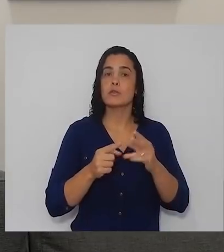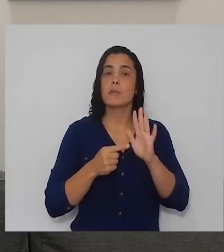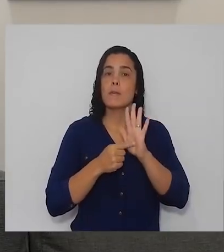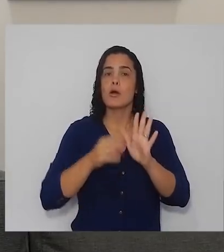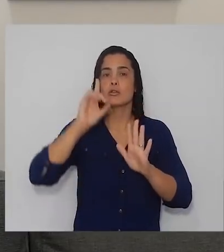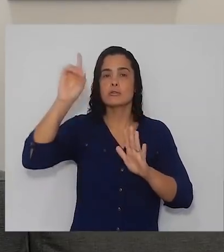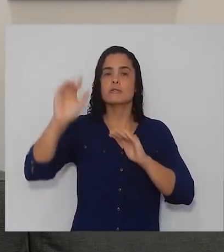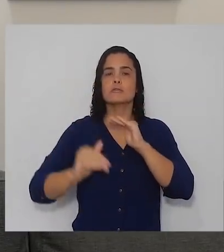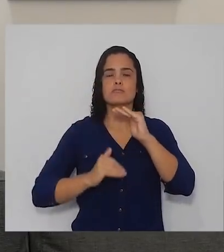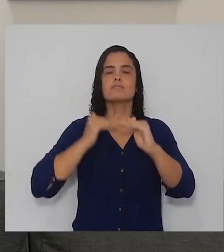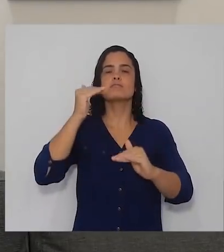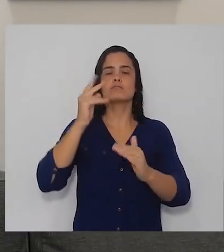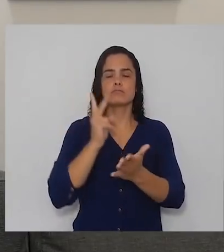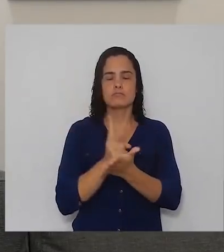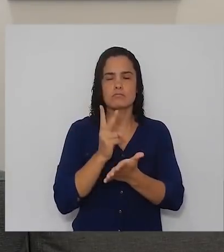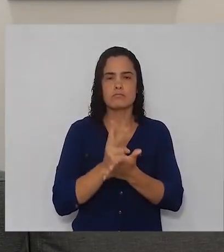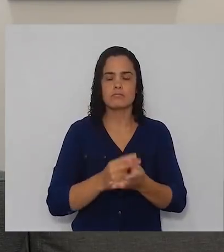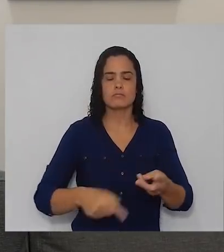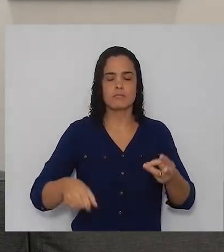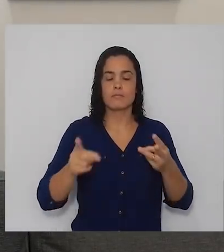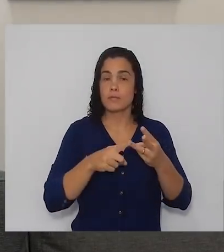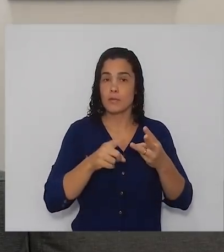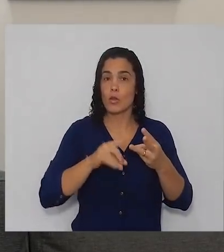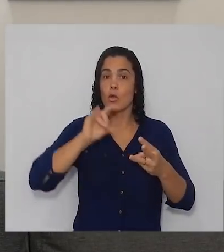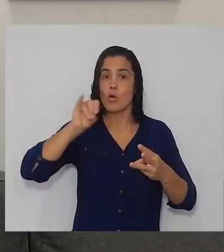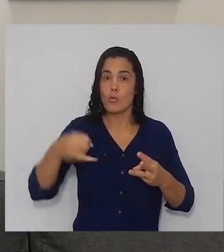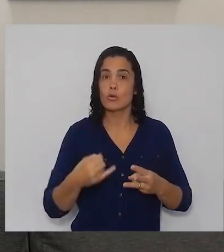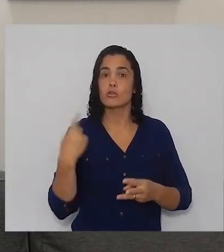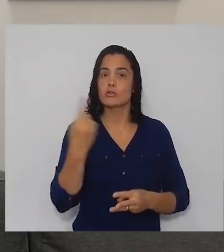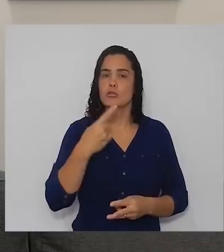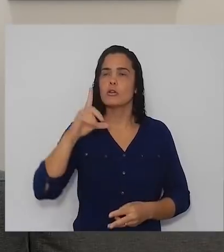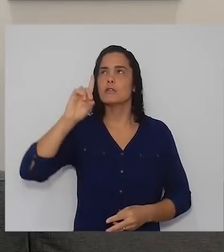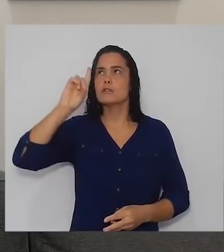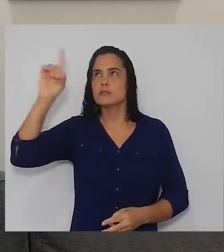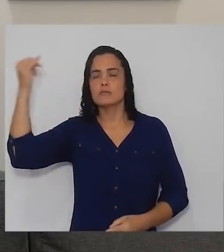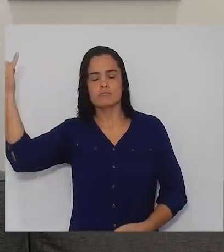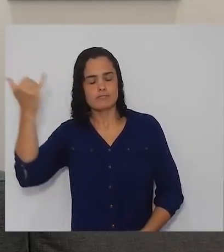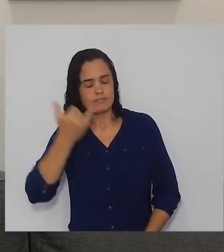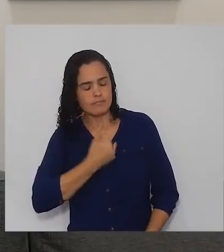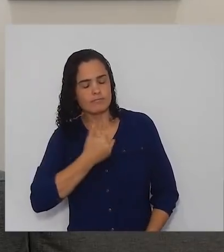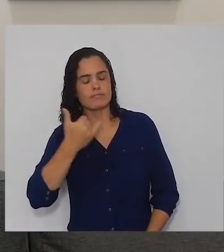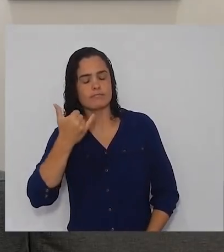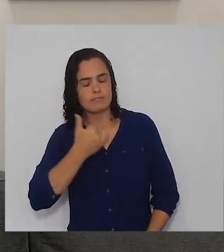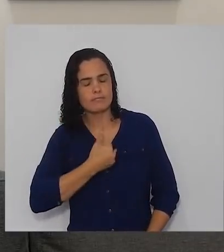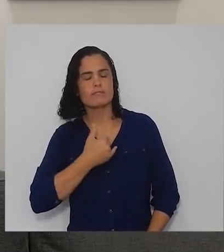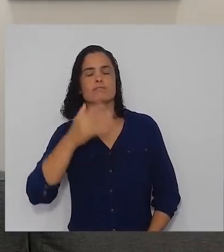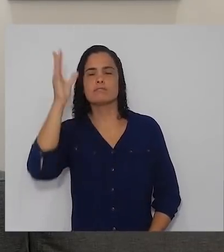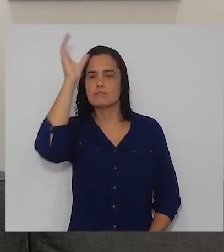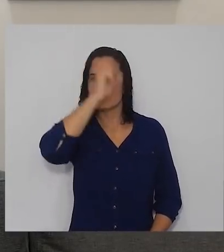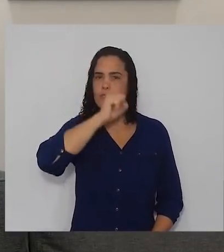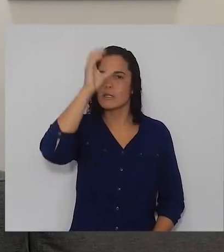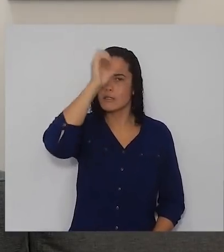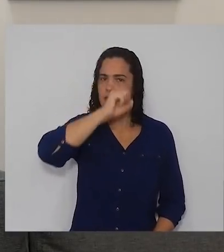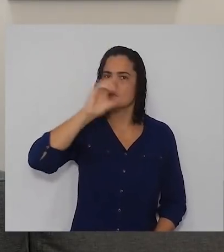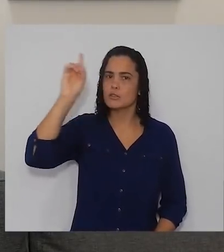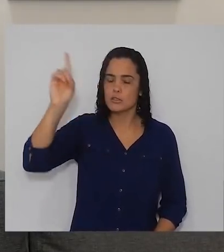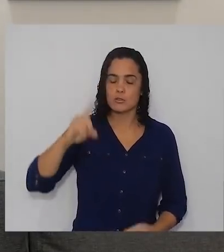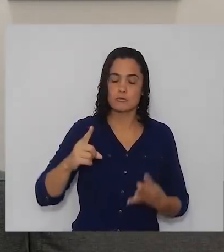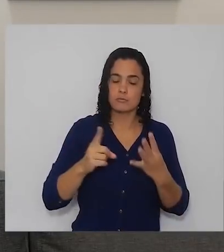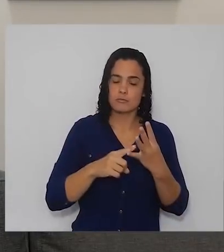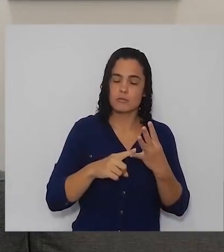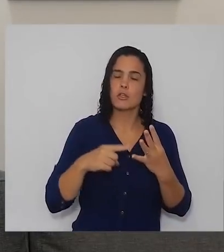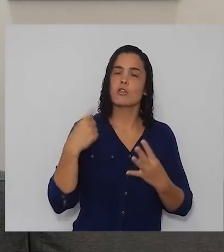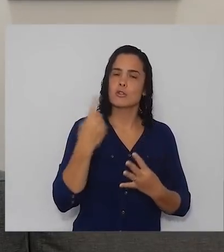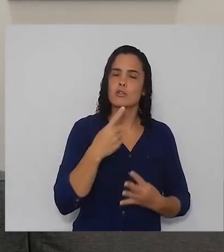Eles revelam a soberania de Deus. Eles são uma oportunidade para nós continuarmos ouvindo e aprendendo mais de